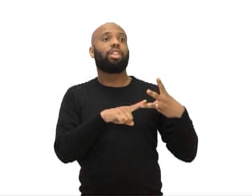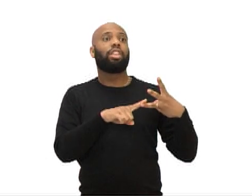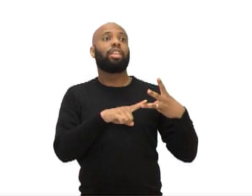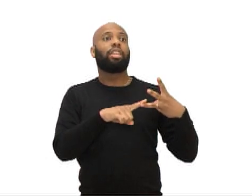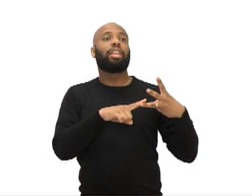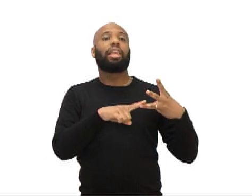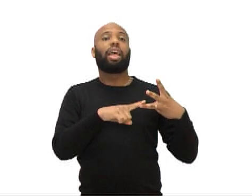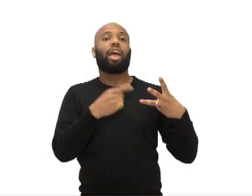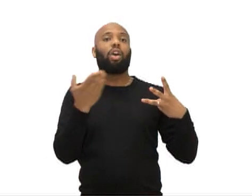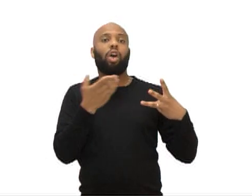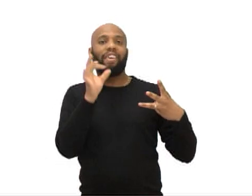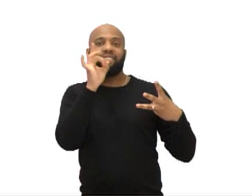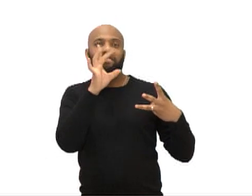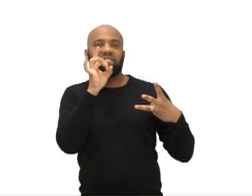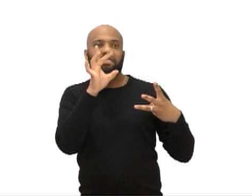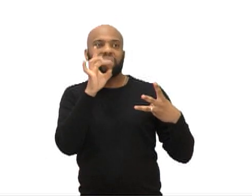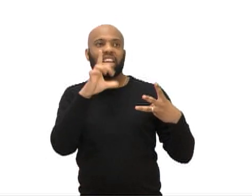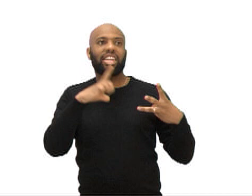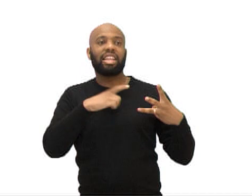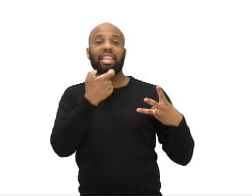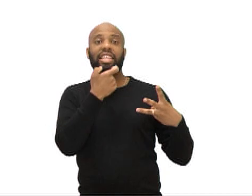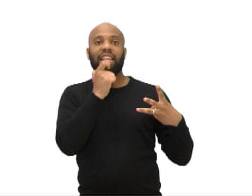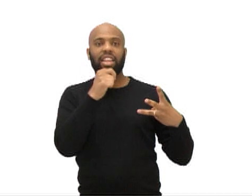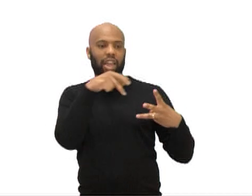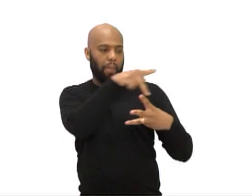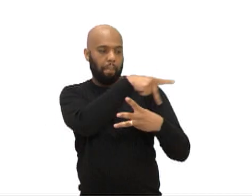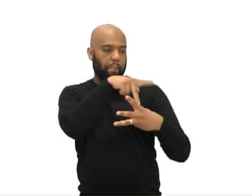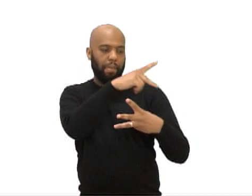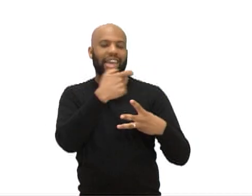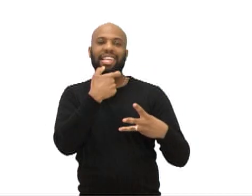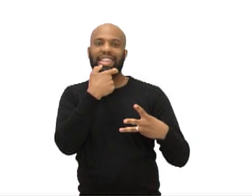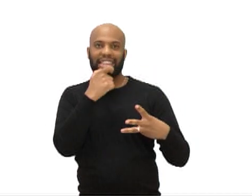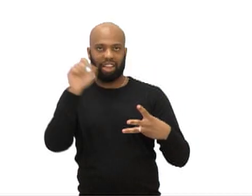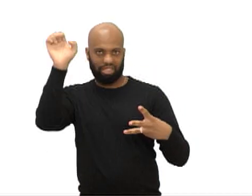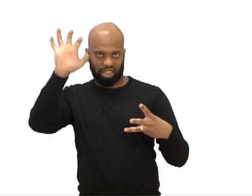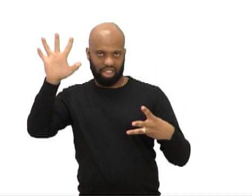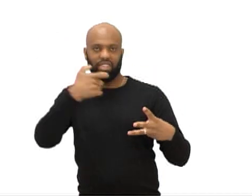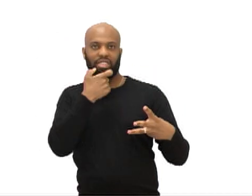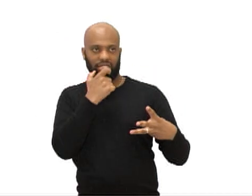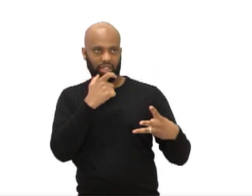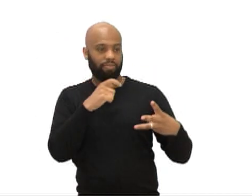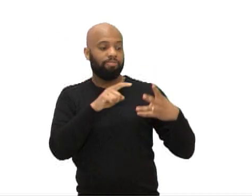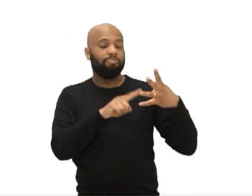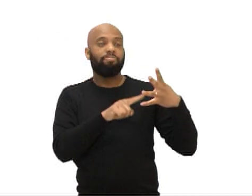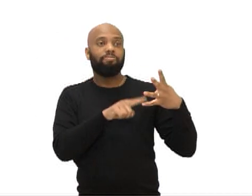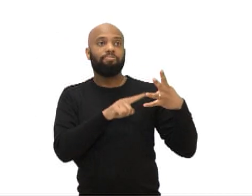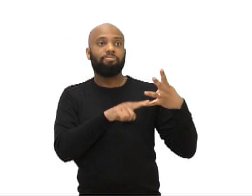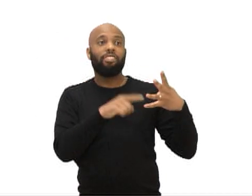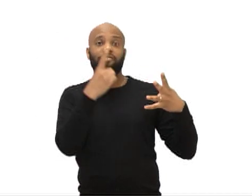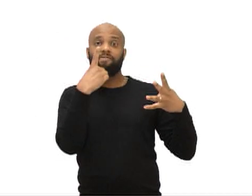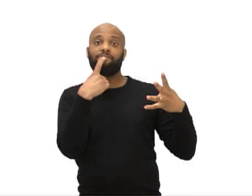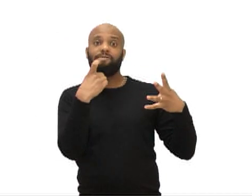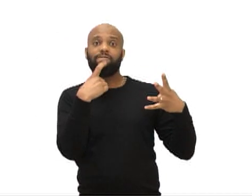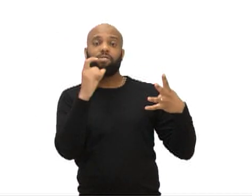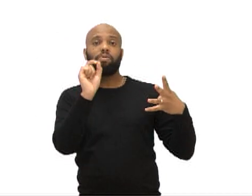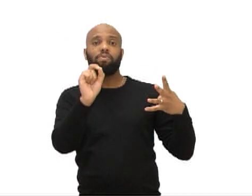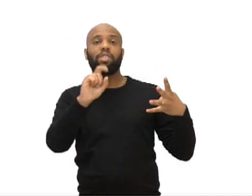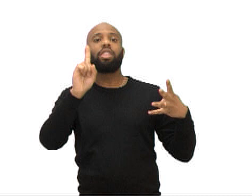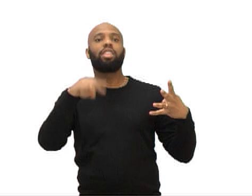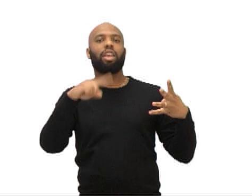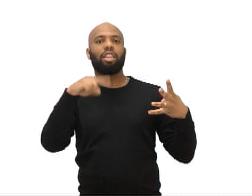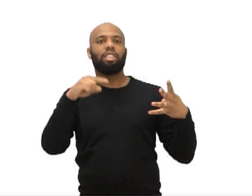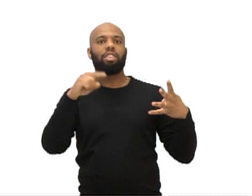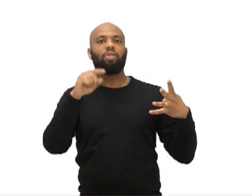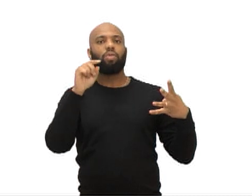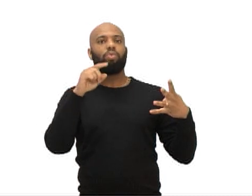mapa da cor verde, nós vamos ter a Inglaterra, o Reino Unido, né, cuidando de tudo aquilo ali. E na parte vermelha, nós vamos